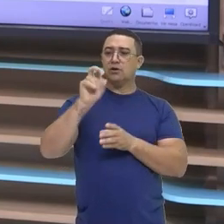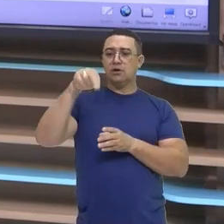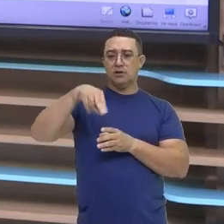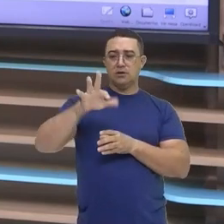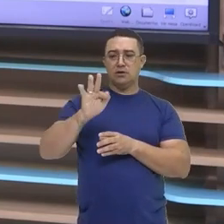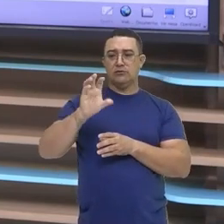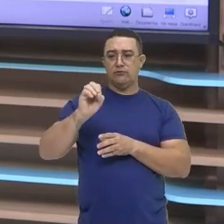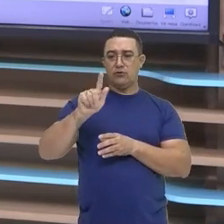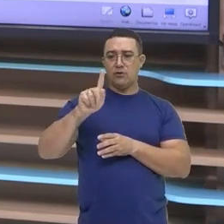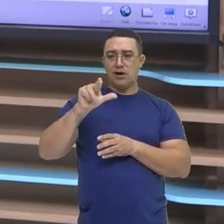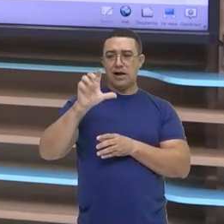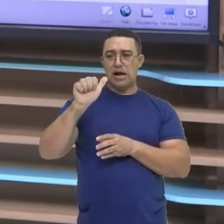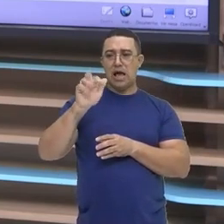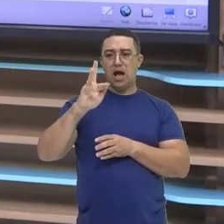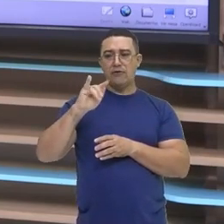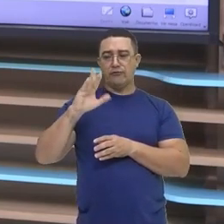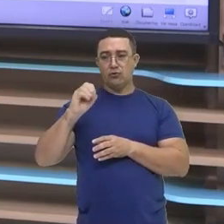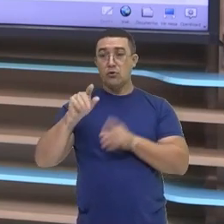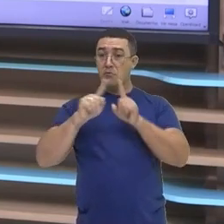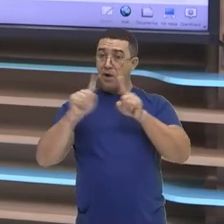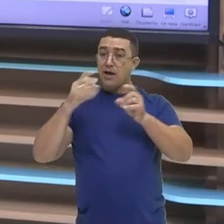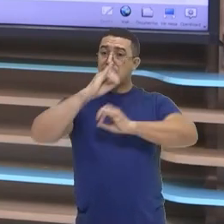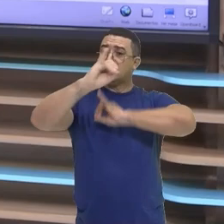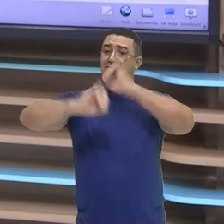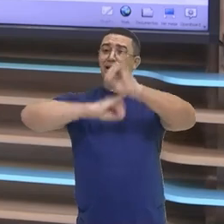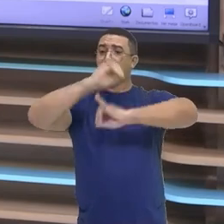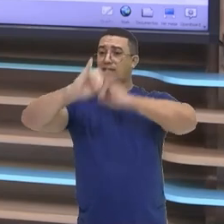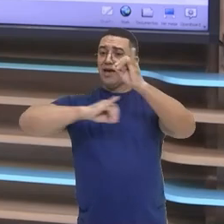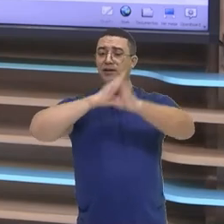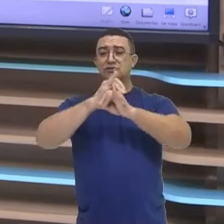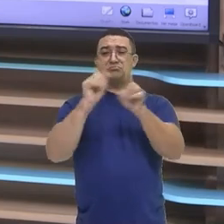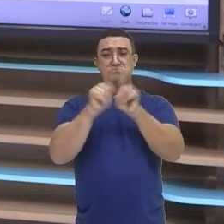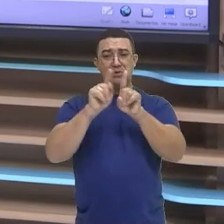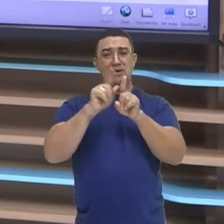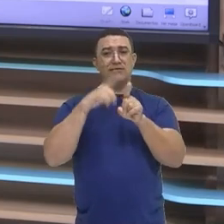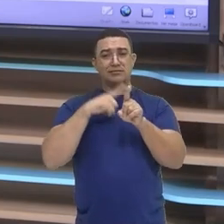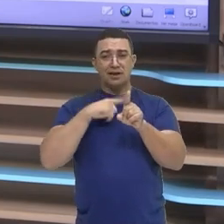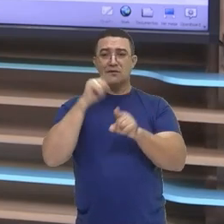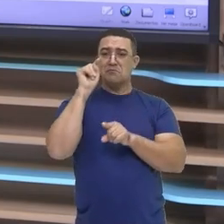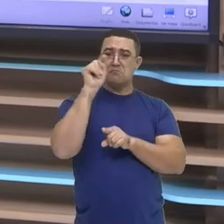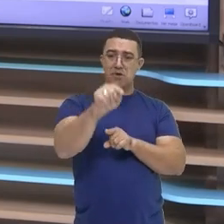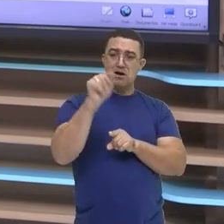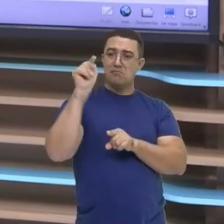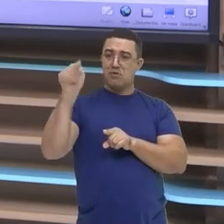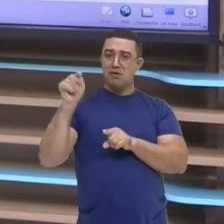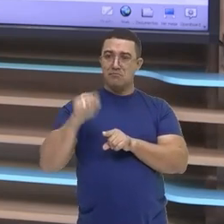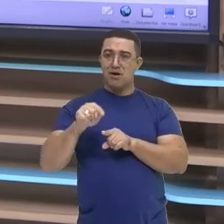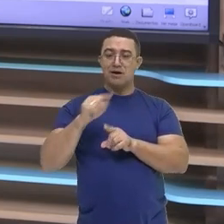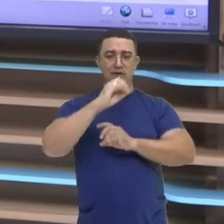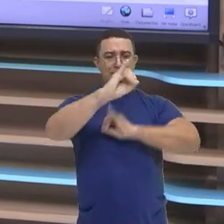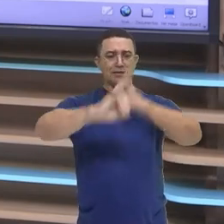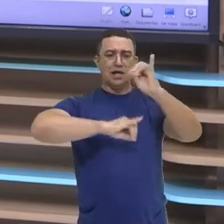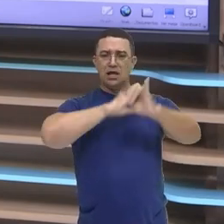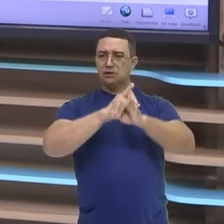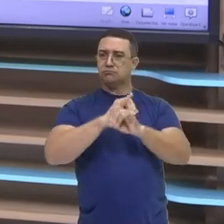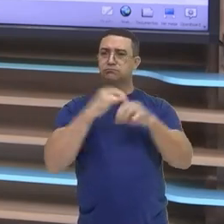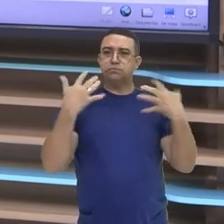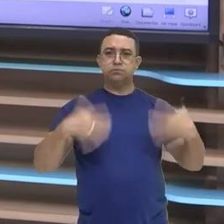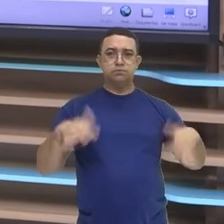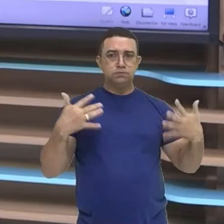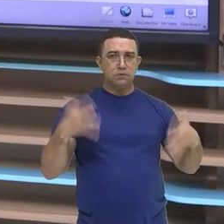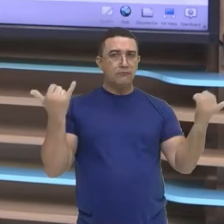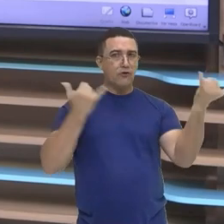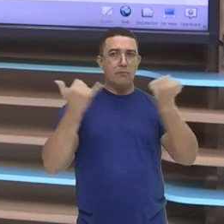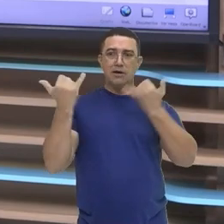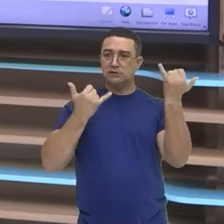vocês, mas às vezes na internet a gente tem até aqueles infográficos que a gente vai clicando e ele vai aparecendo ali bastante informação, né? Então,